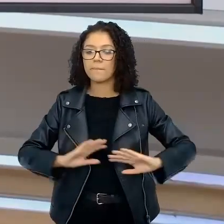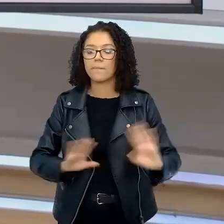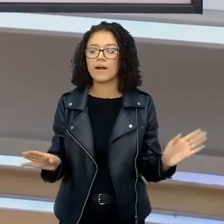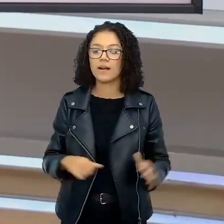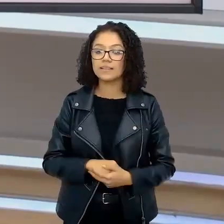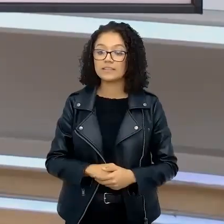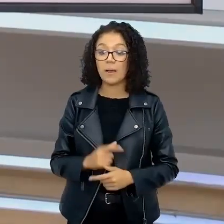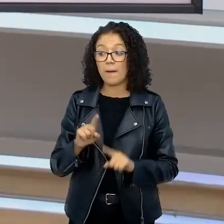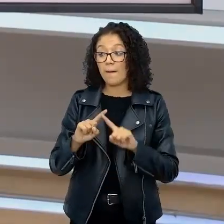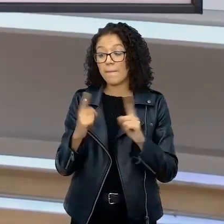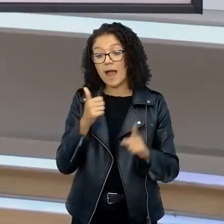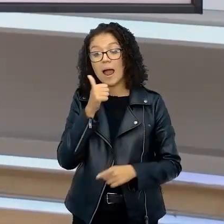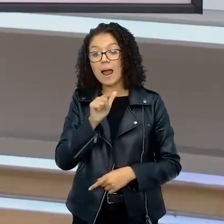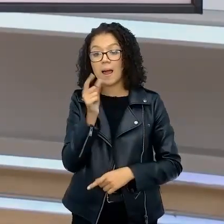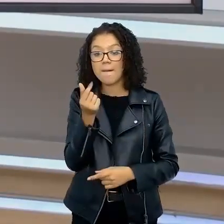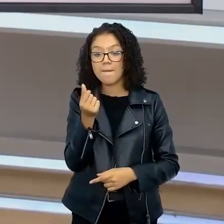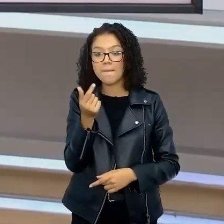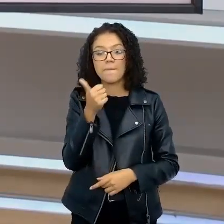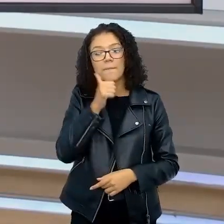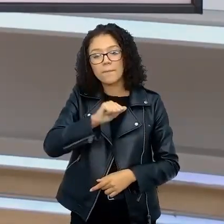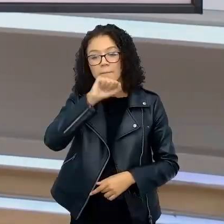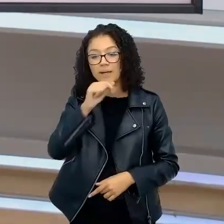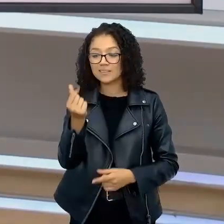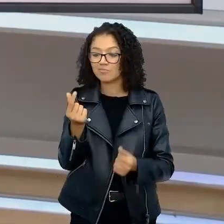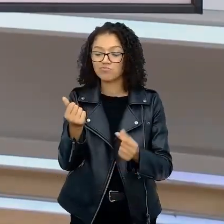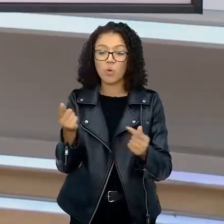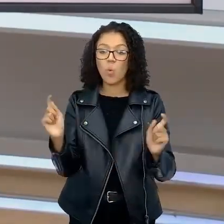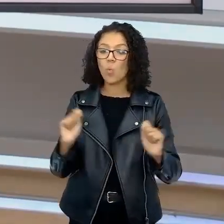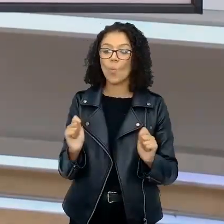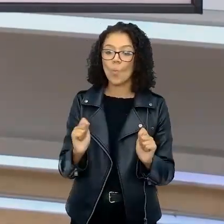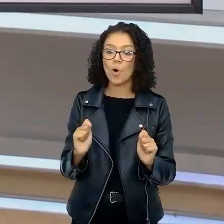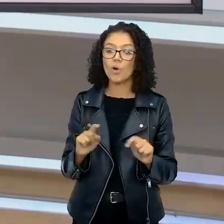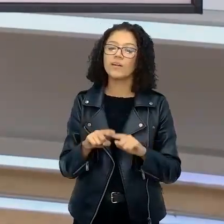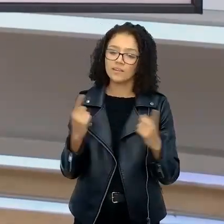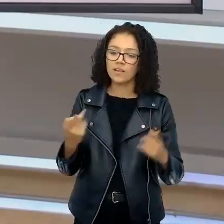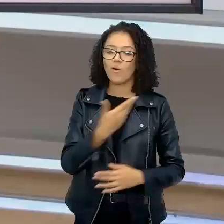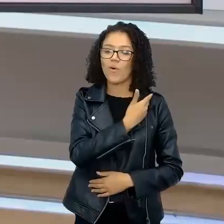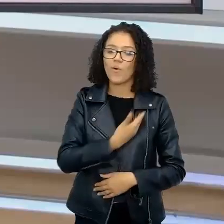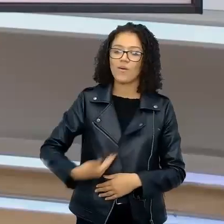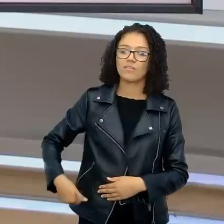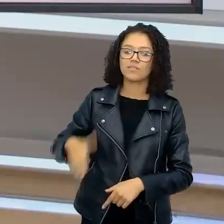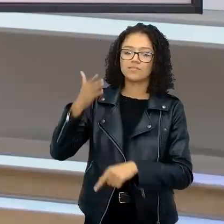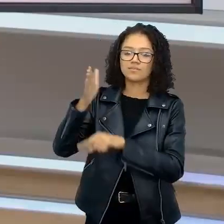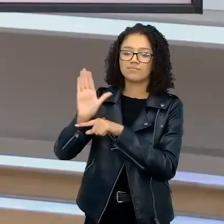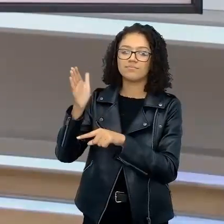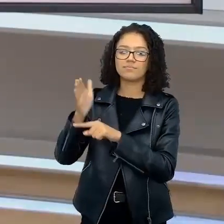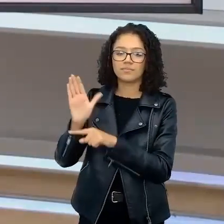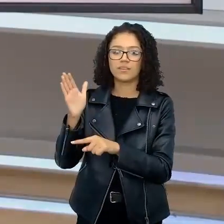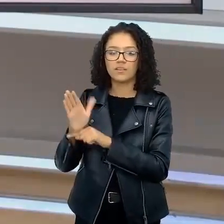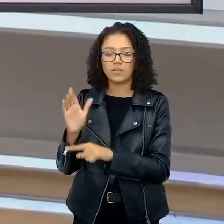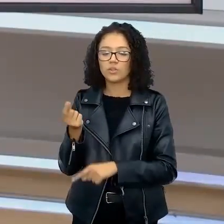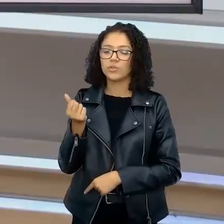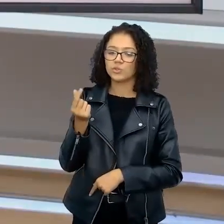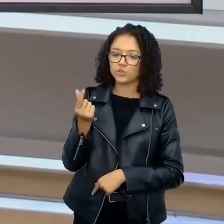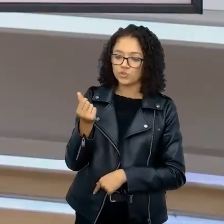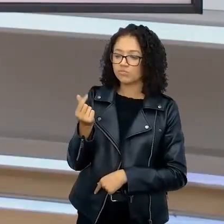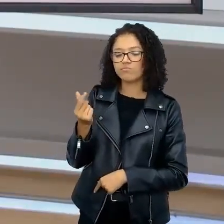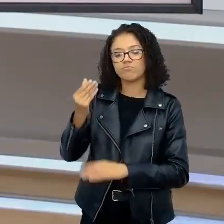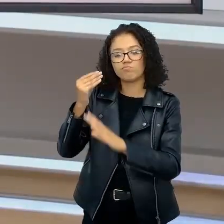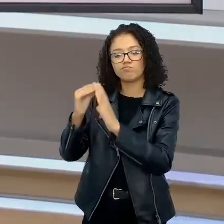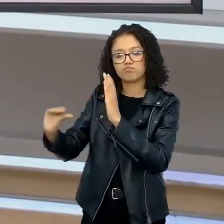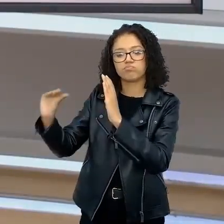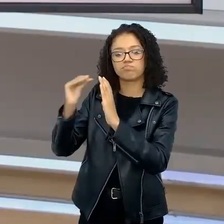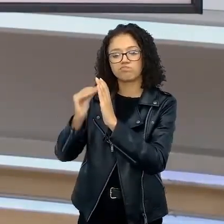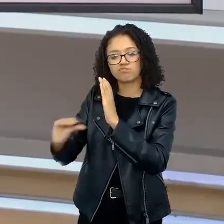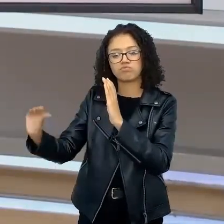dessa criança. Putz, eu preciso entrar com ação de pensão alimentícia. Defensoria Pública vai lá e vai entrar com essa ação e vai orientar